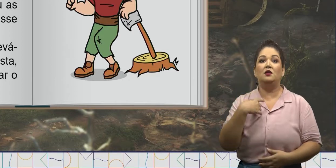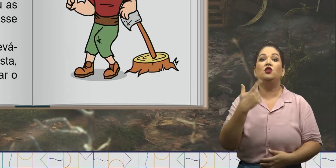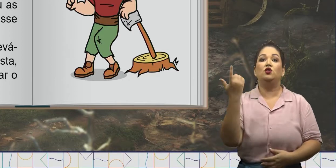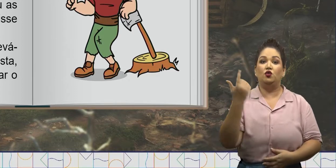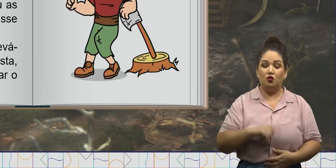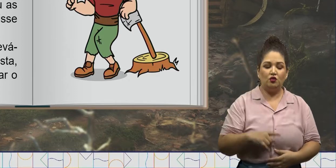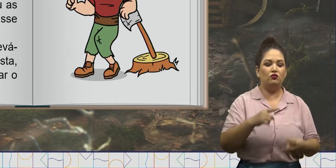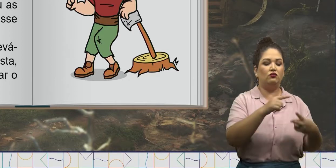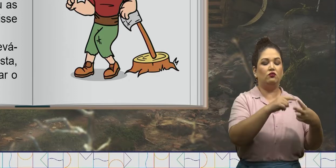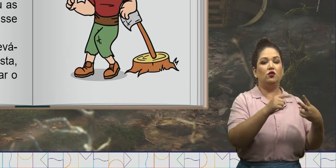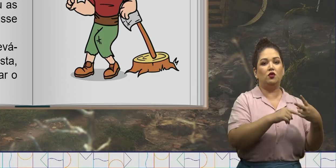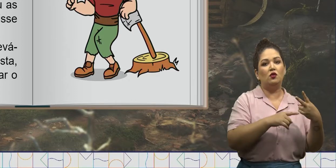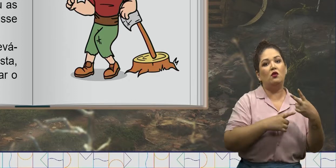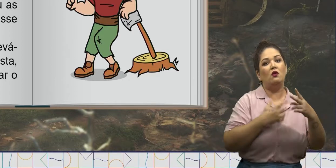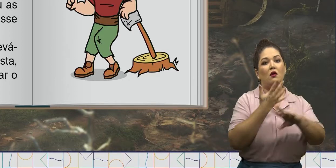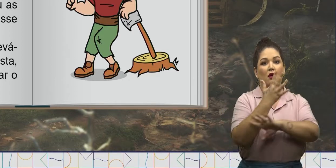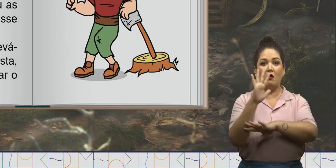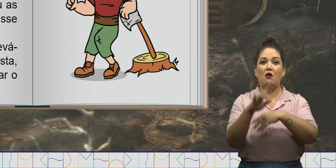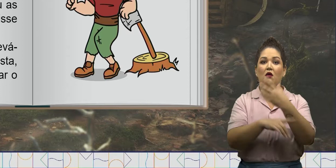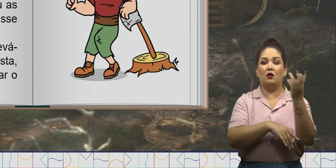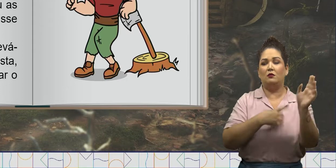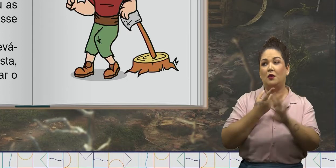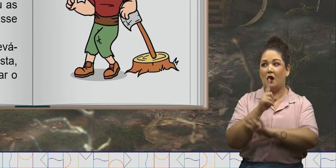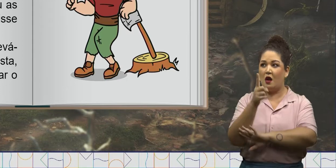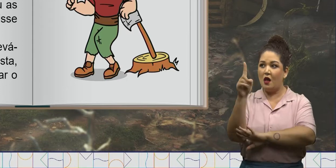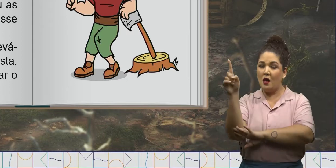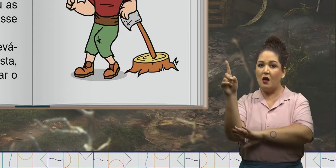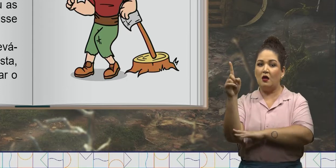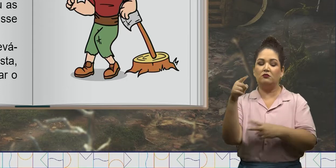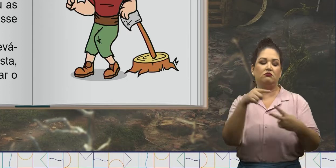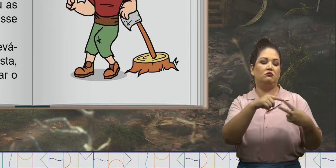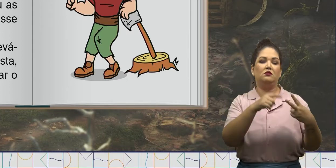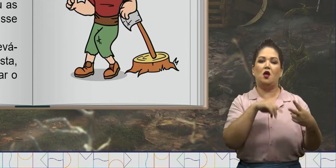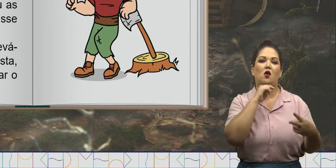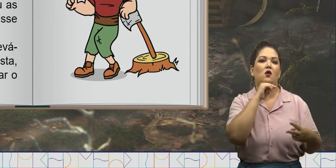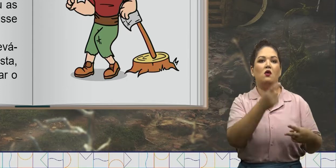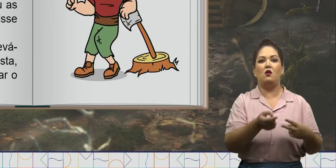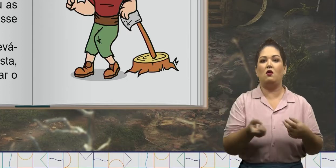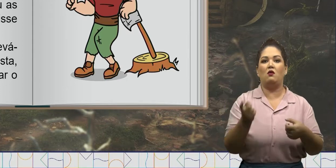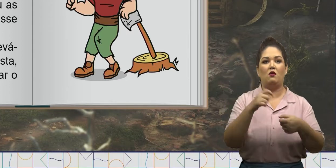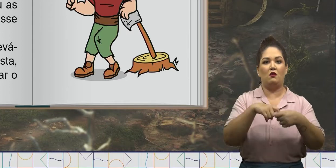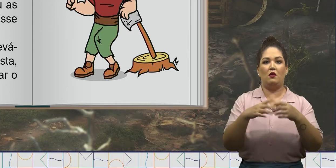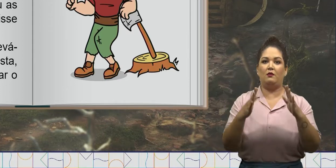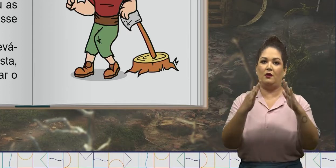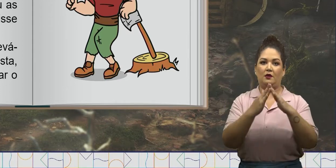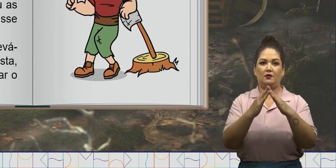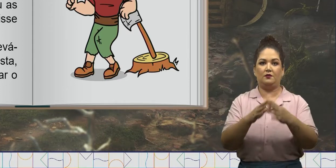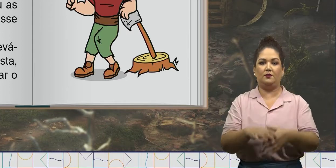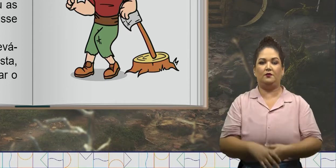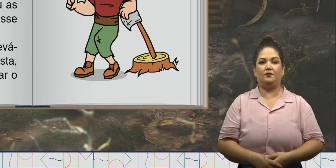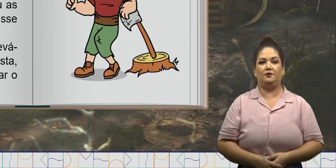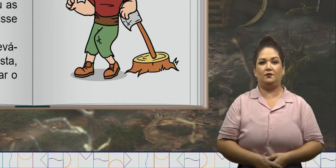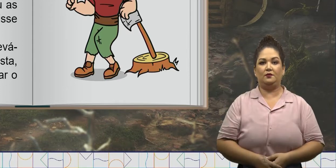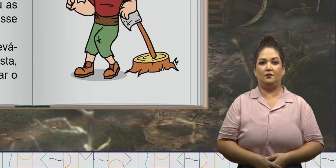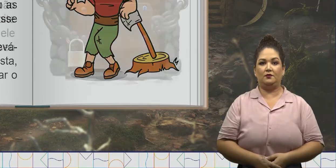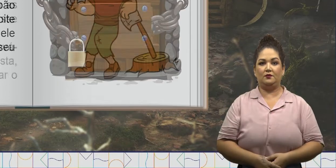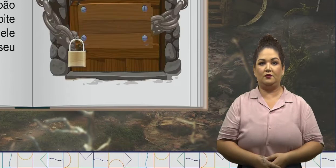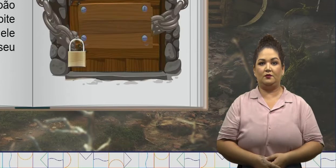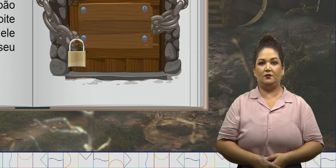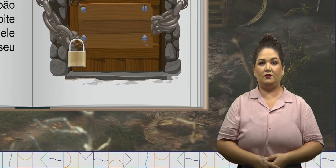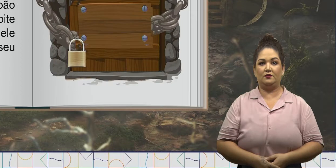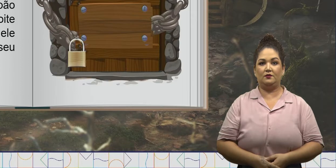levá-los mais longe na floresta. Assim, não vão encontrar o caminho de